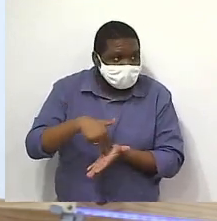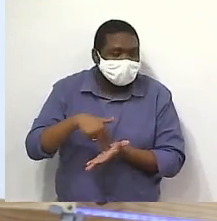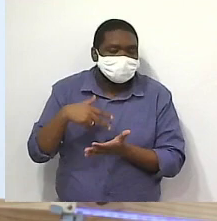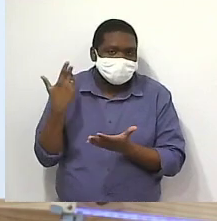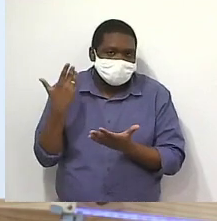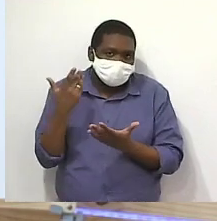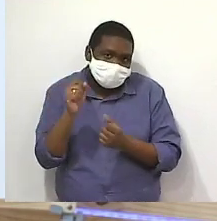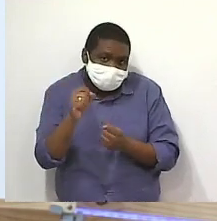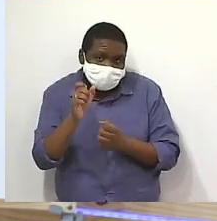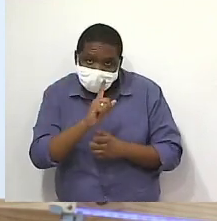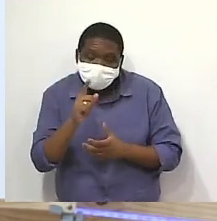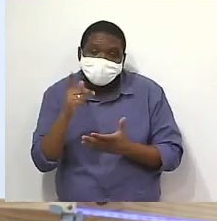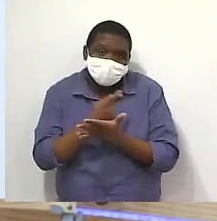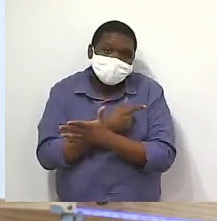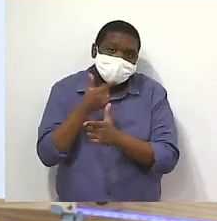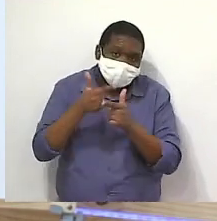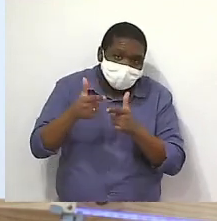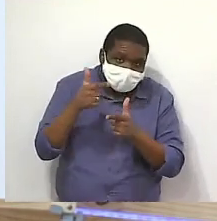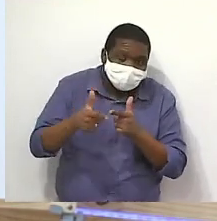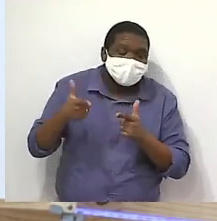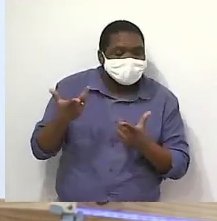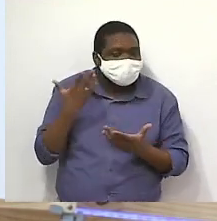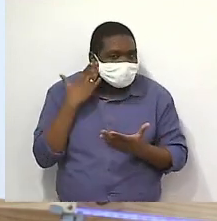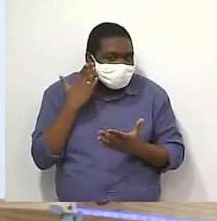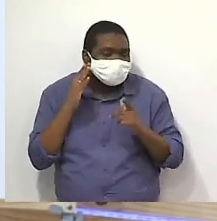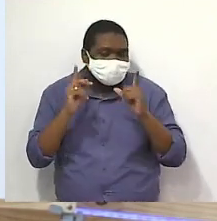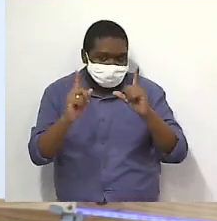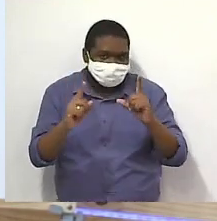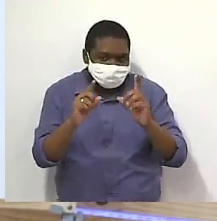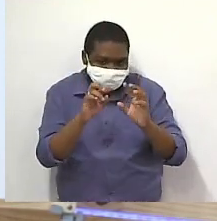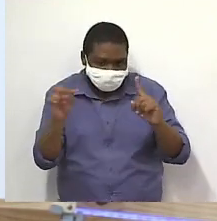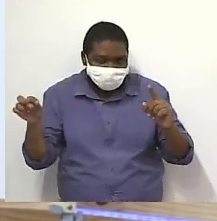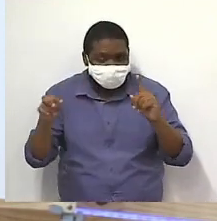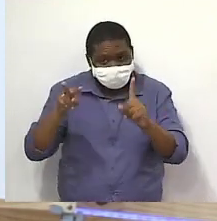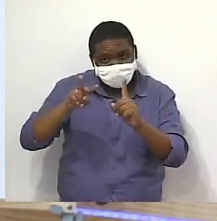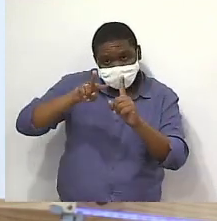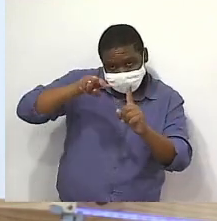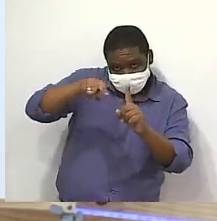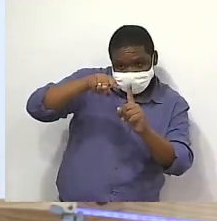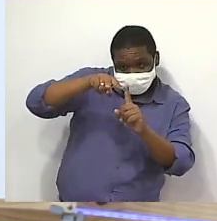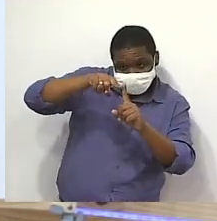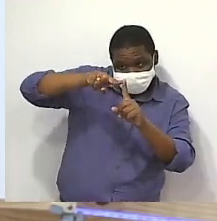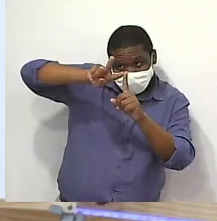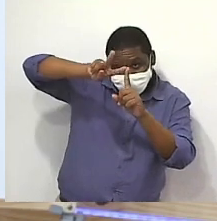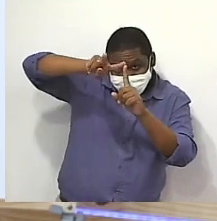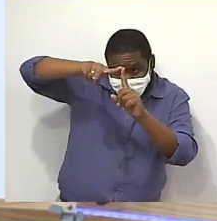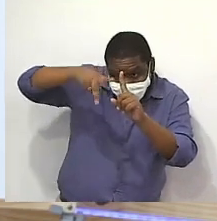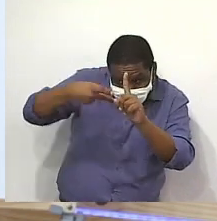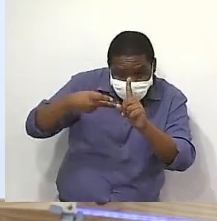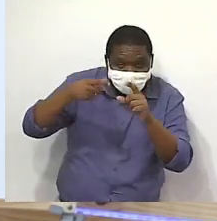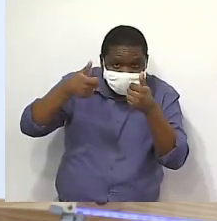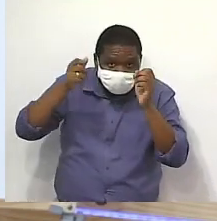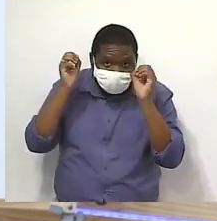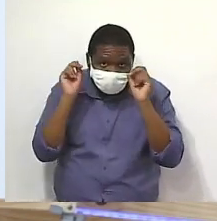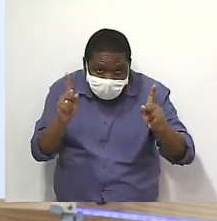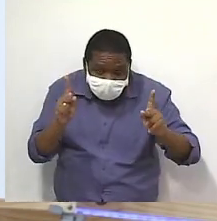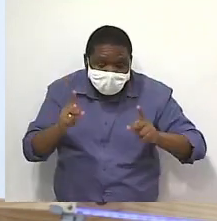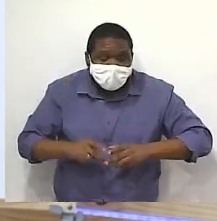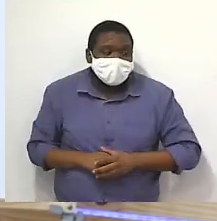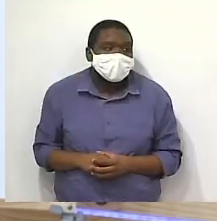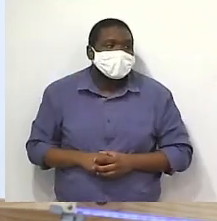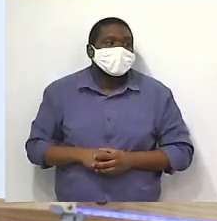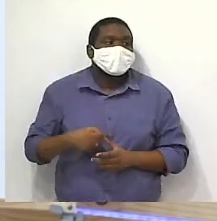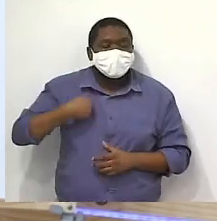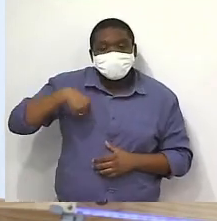problema, tá bom? Então, ó, passei ele aqui, ó. Ok? Fechou direitinho. Tá aqui. Travou. Vem